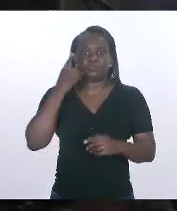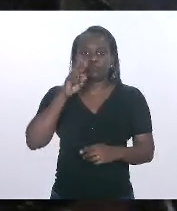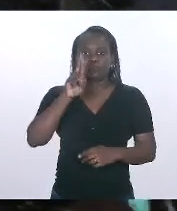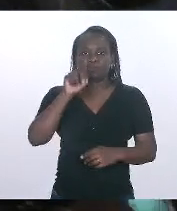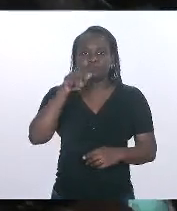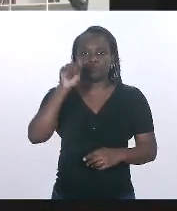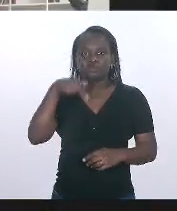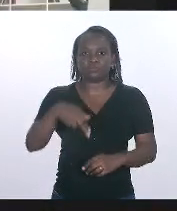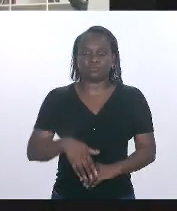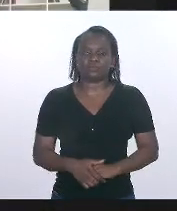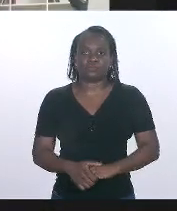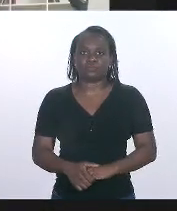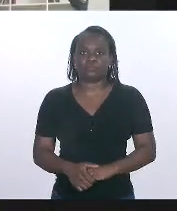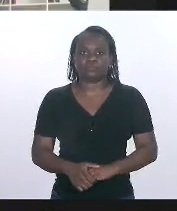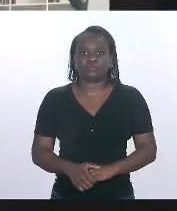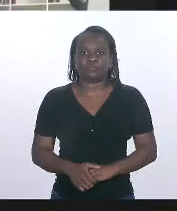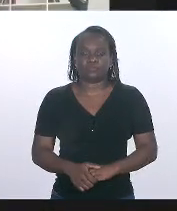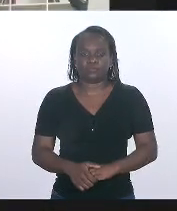Ferreirinha.